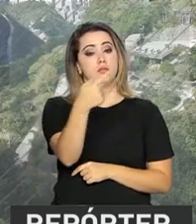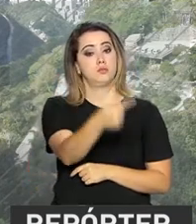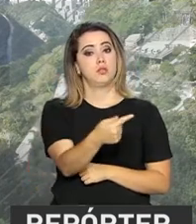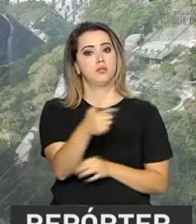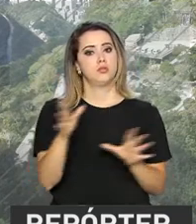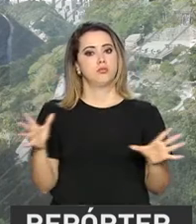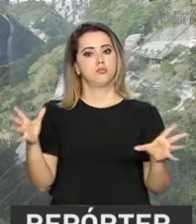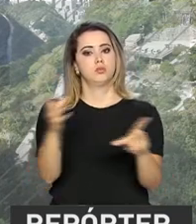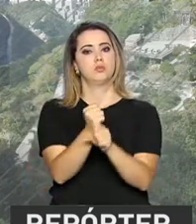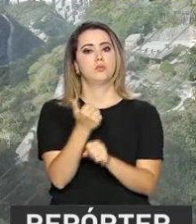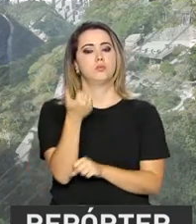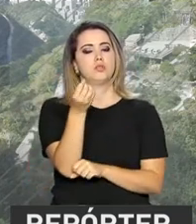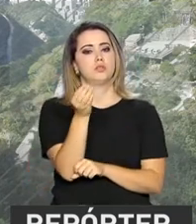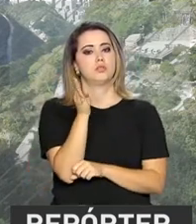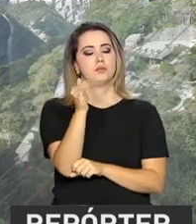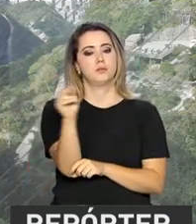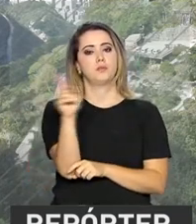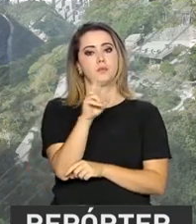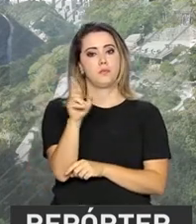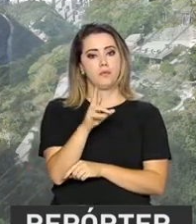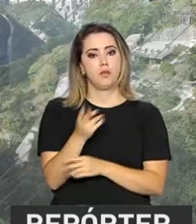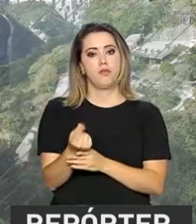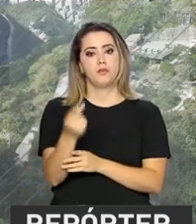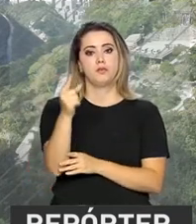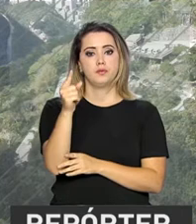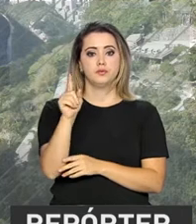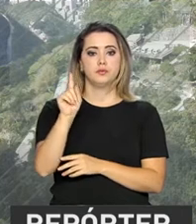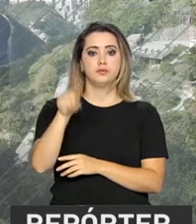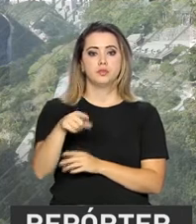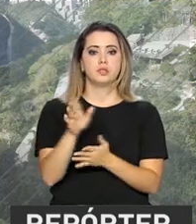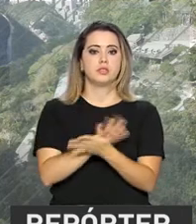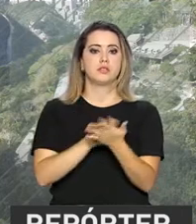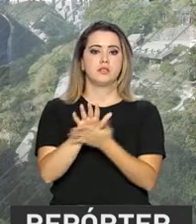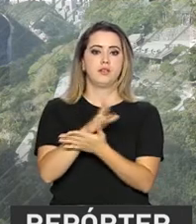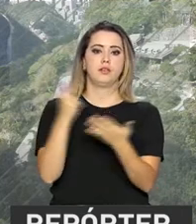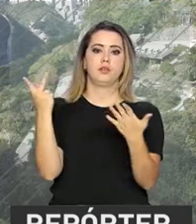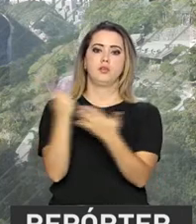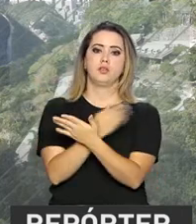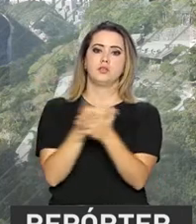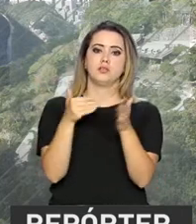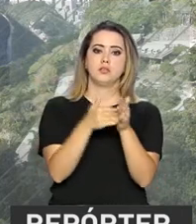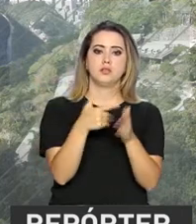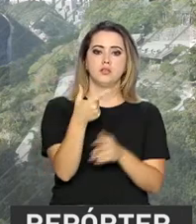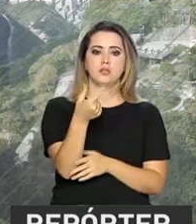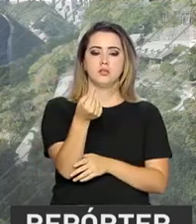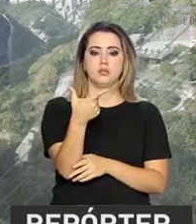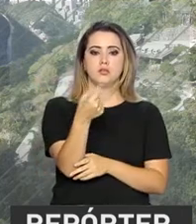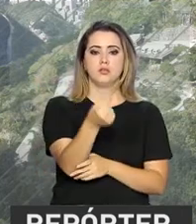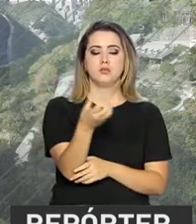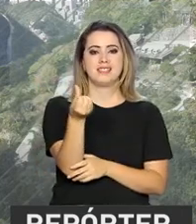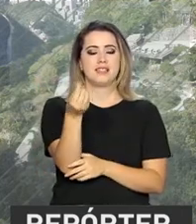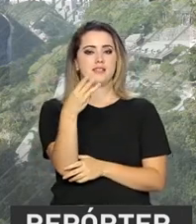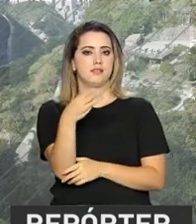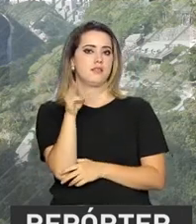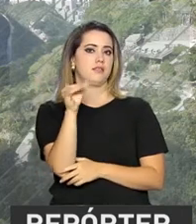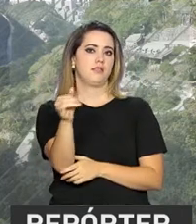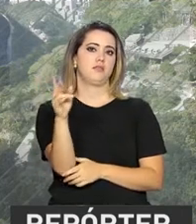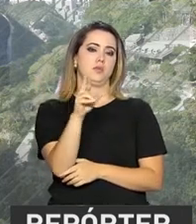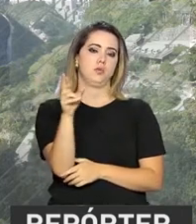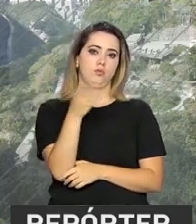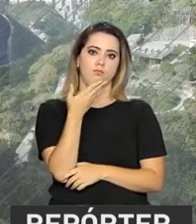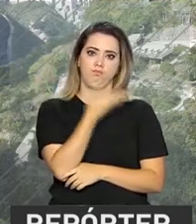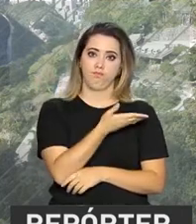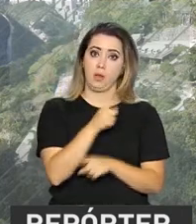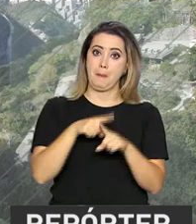soma 16 bilhões de reais valor que se nada fosse feito chegaria a 63 bilhões em 2020